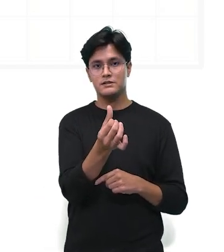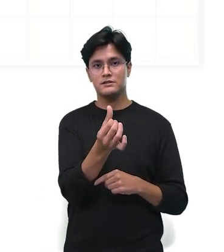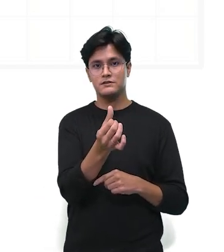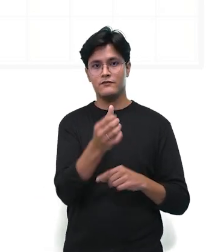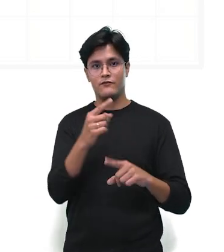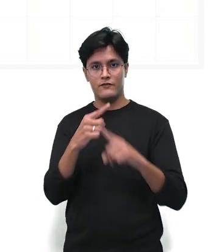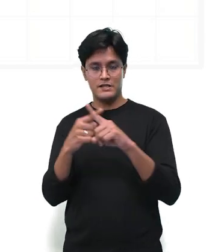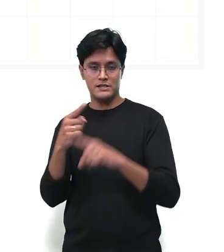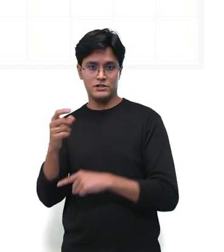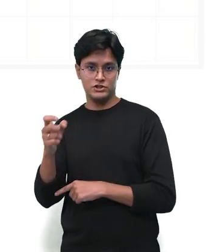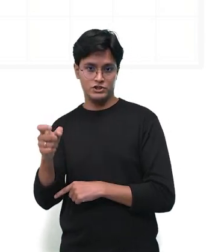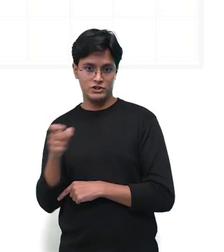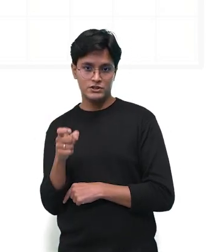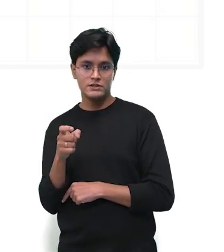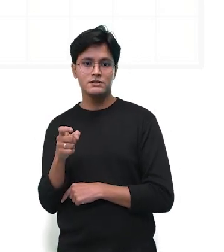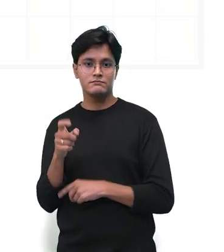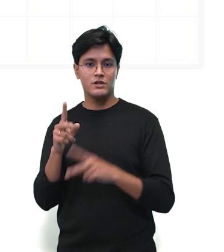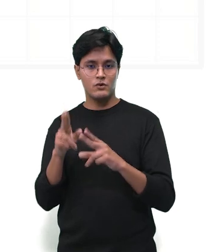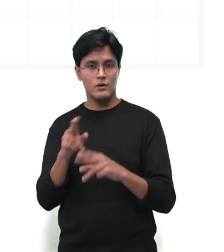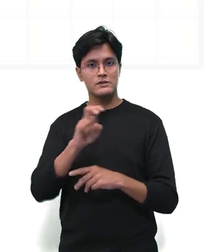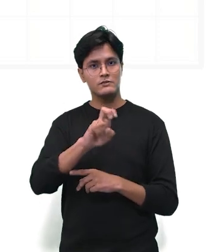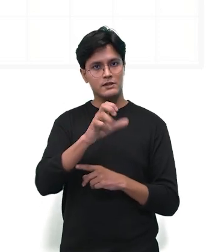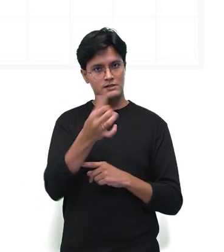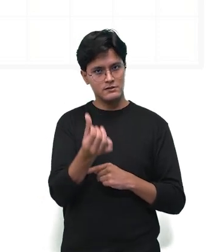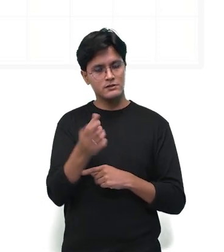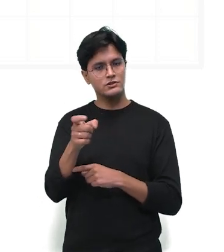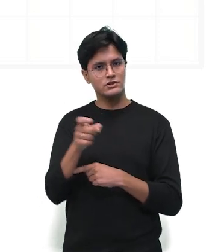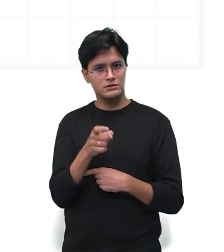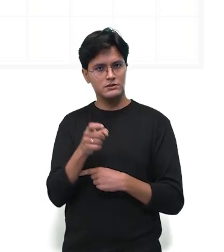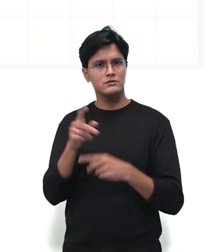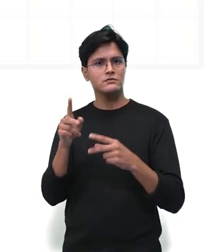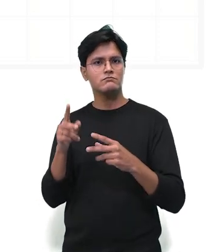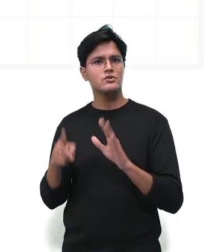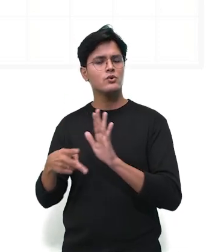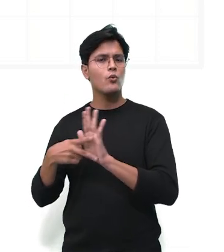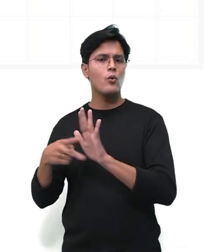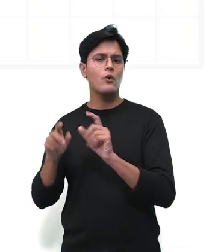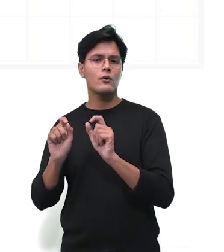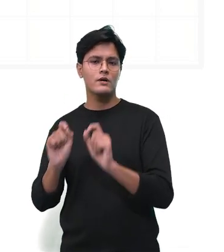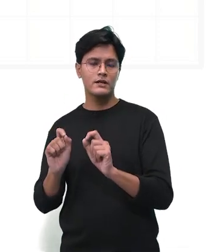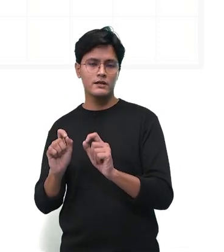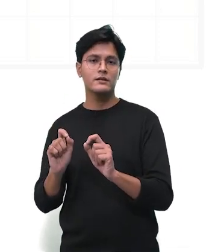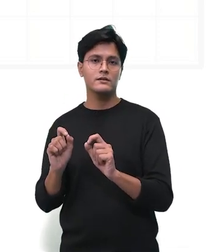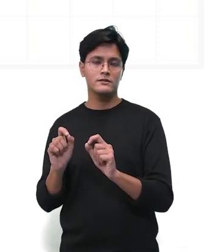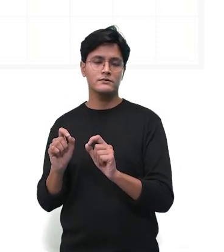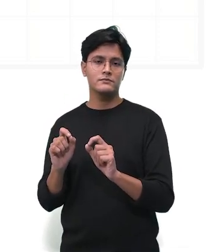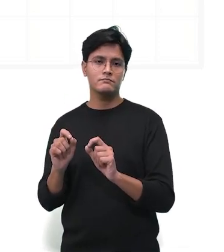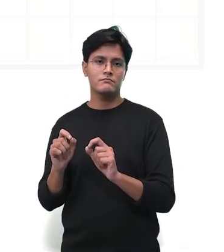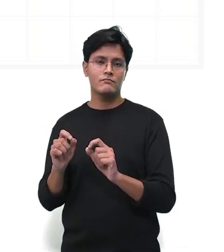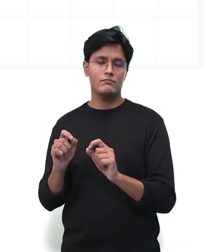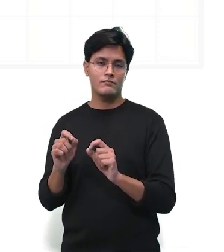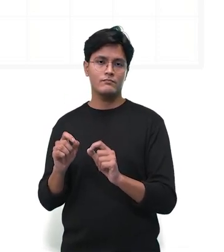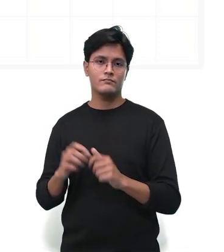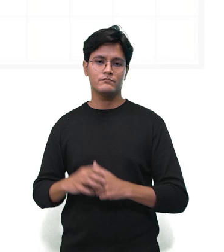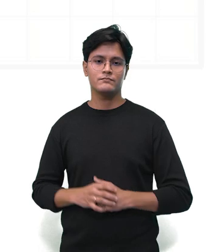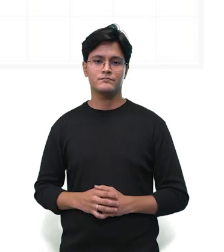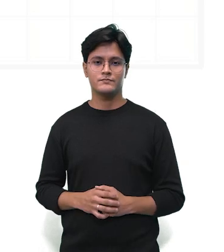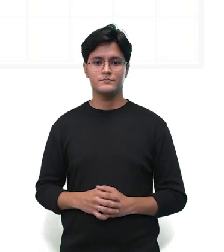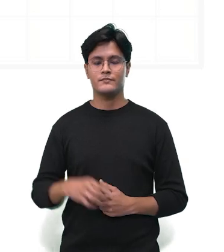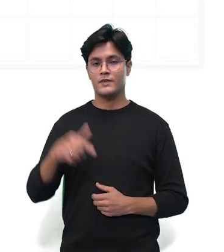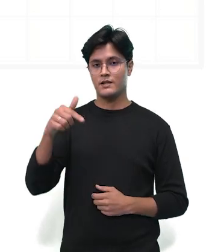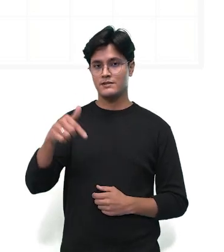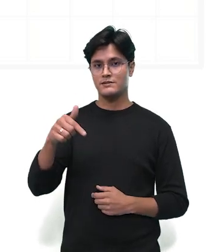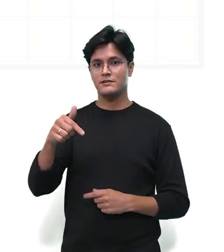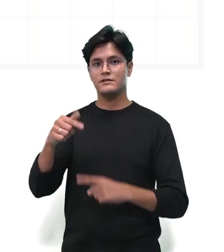igual, agora eu vou multiplicar, ó, os outros termos que estão na diagonal, que é o